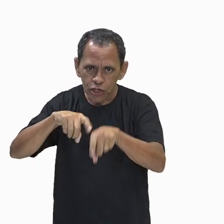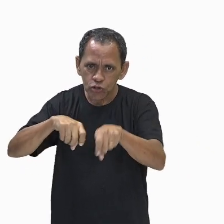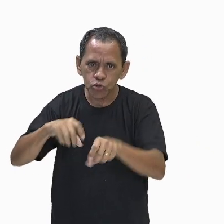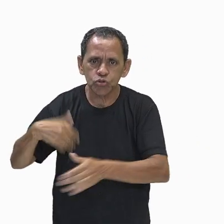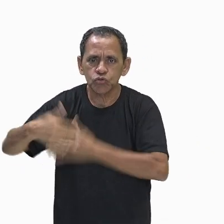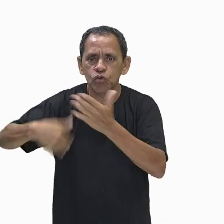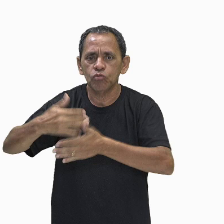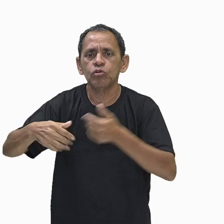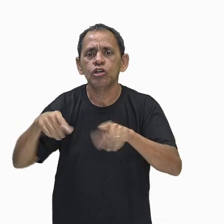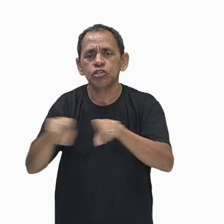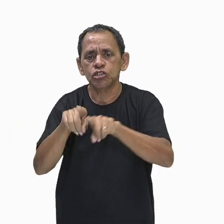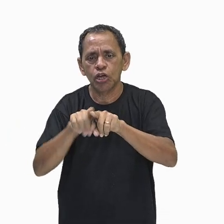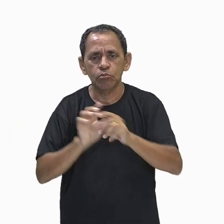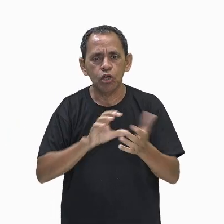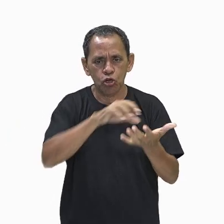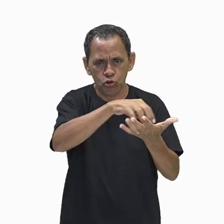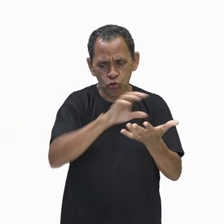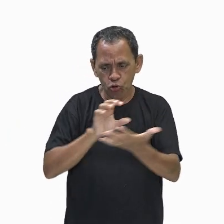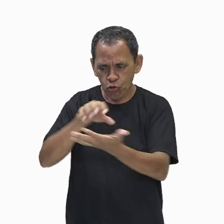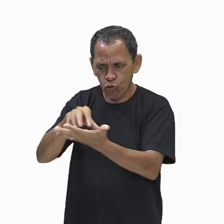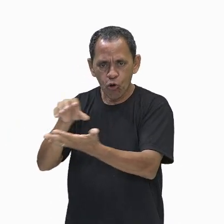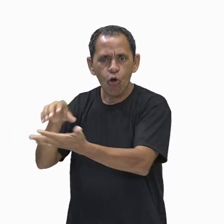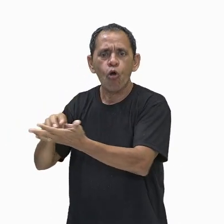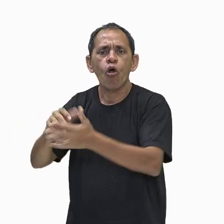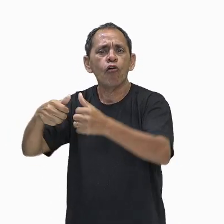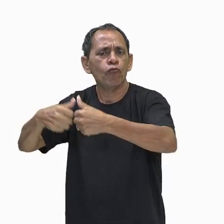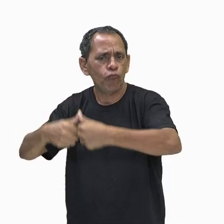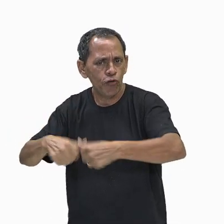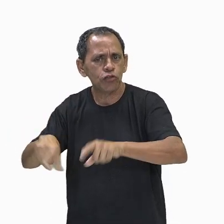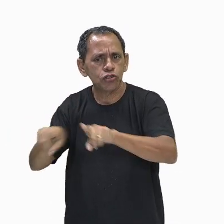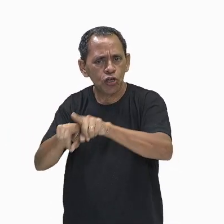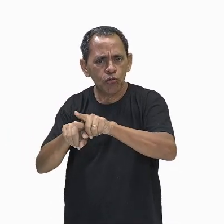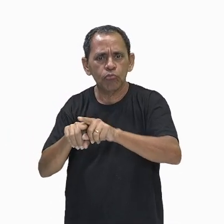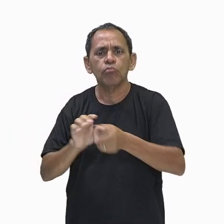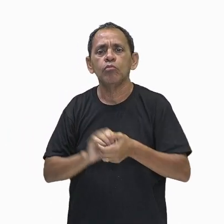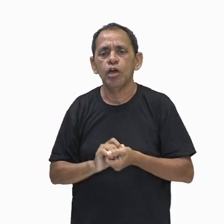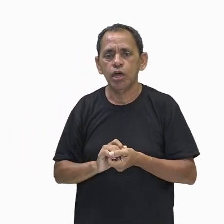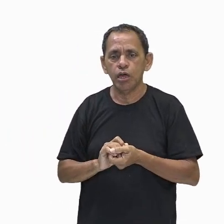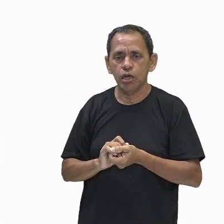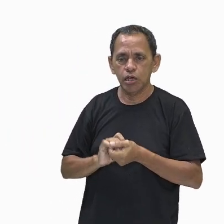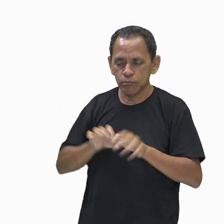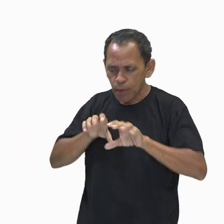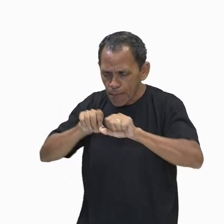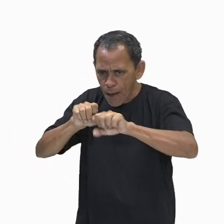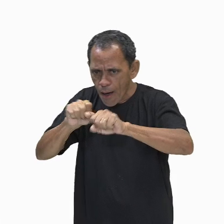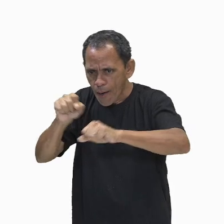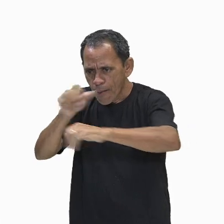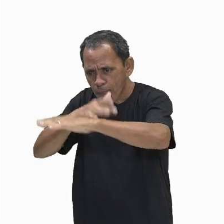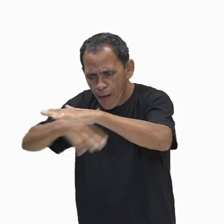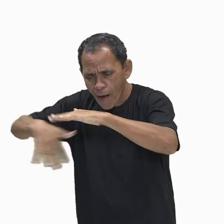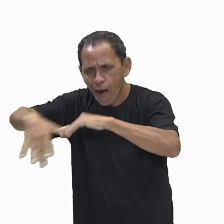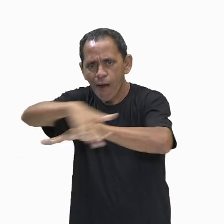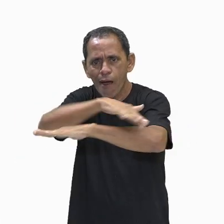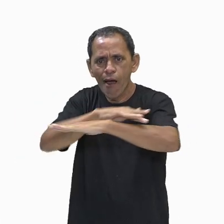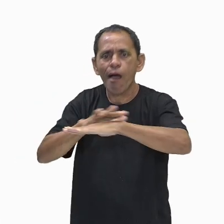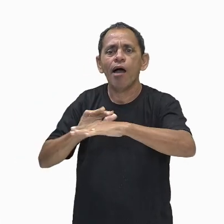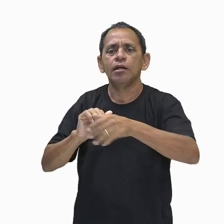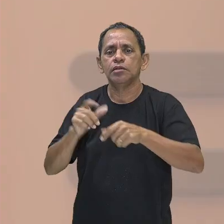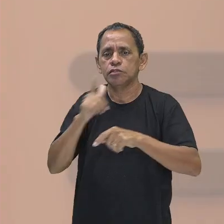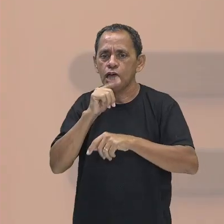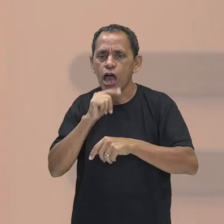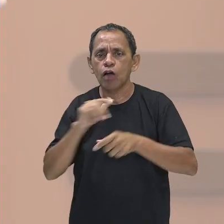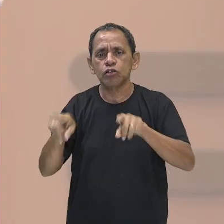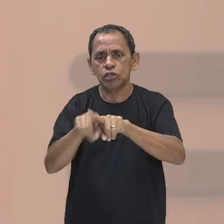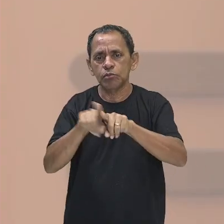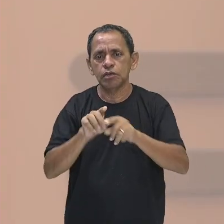formar aldeias sedentárias e a ocupar então as planícies fluviais. Então, olha só,